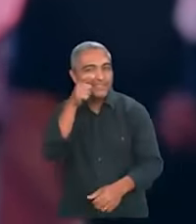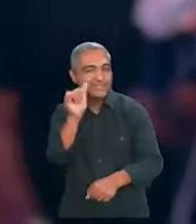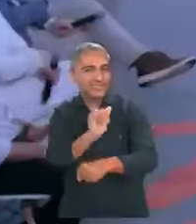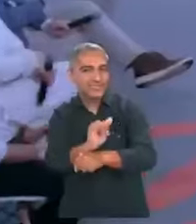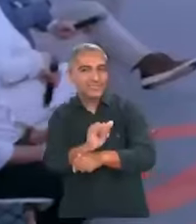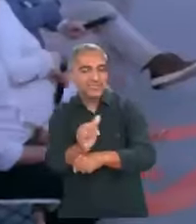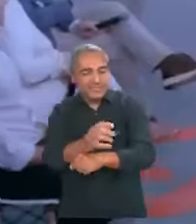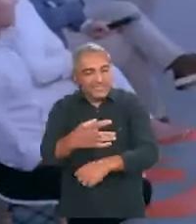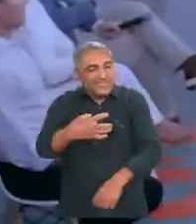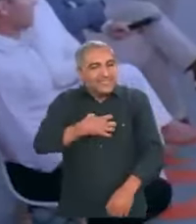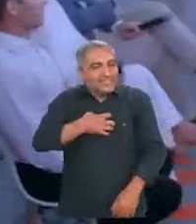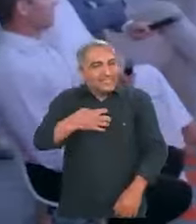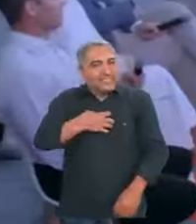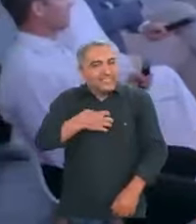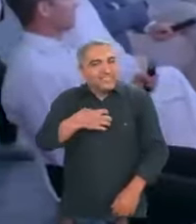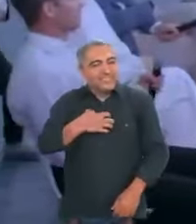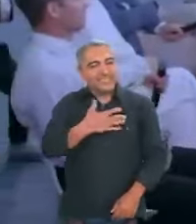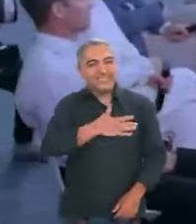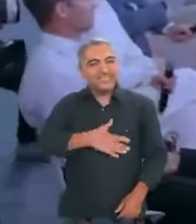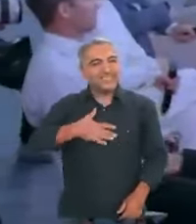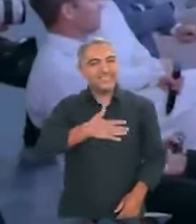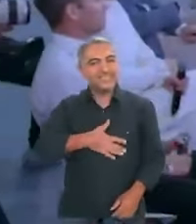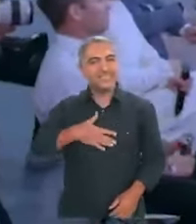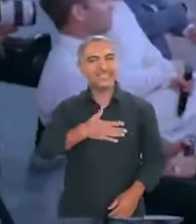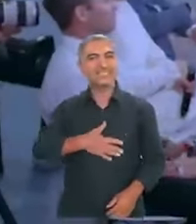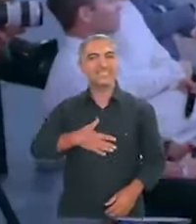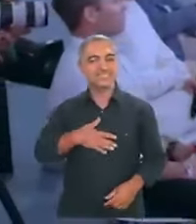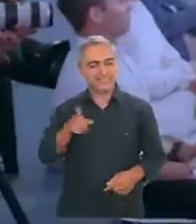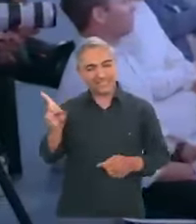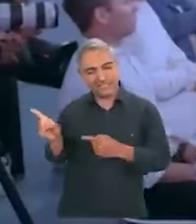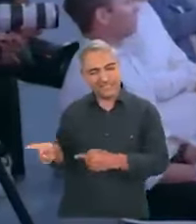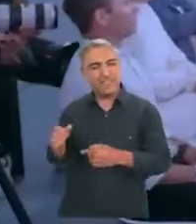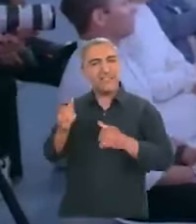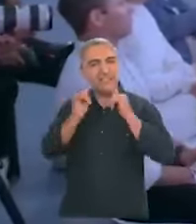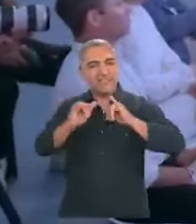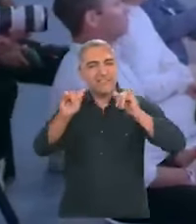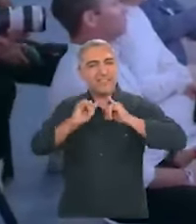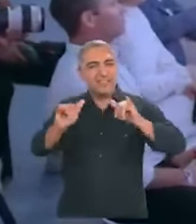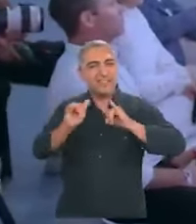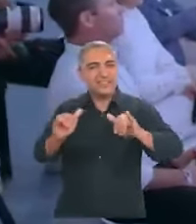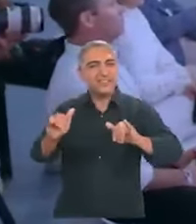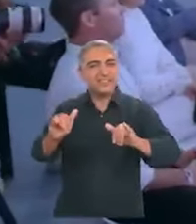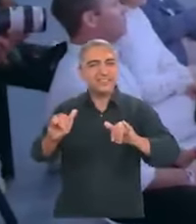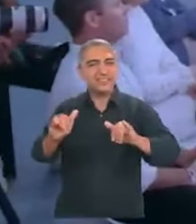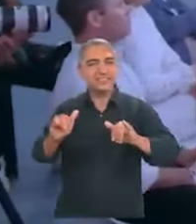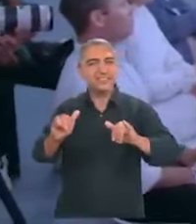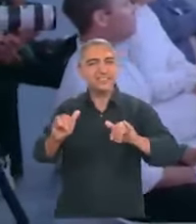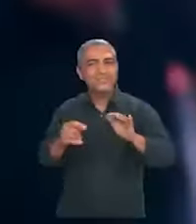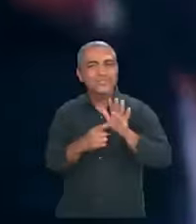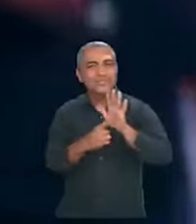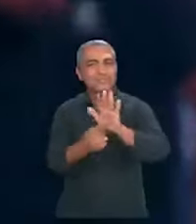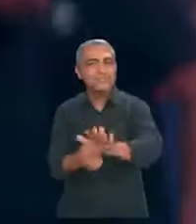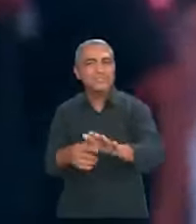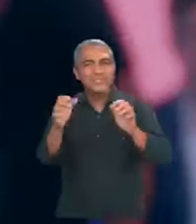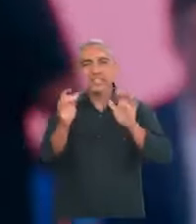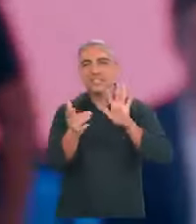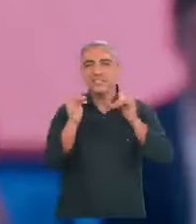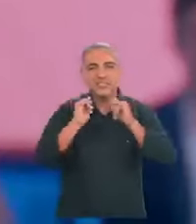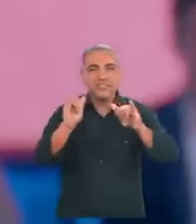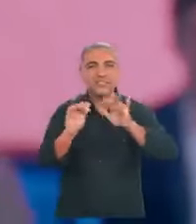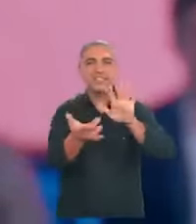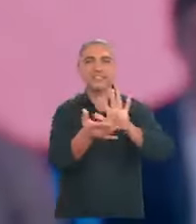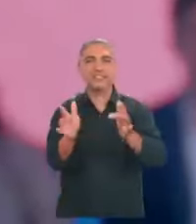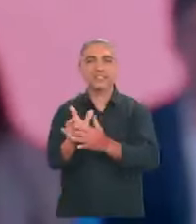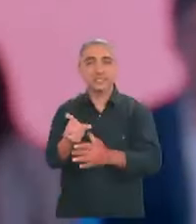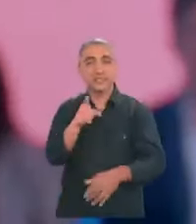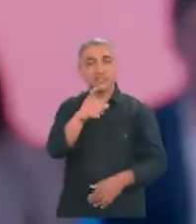estão falando, e agora exemplificado pelo Júnior aqui, ele fala que dá vontade de voltar lá, aprender um espanhol e voltar com ele